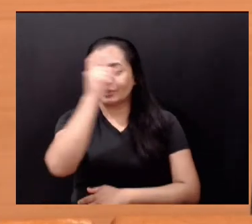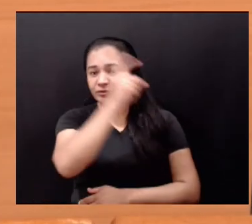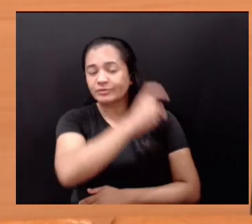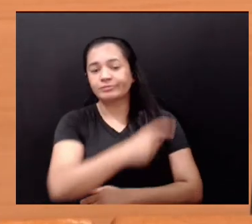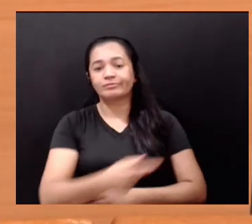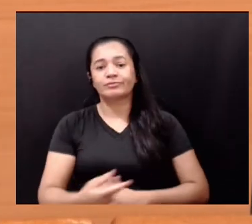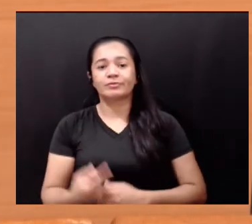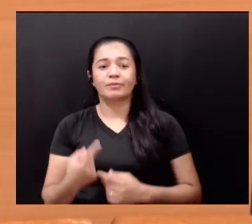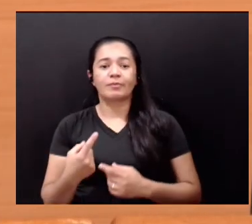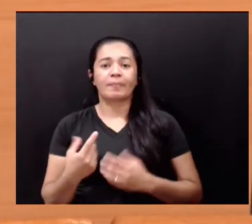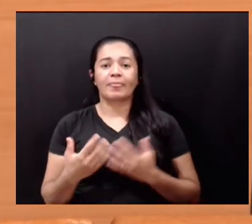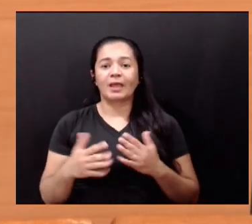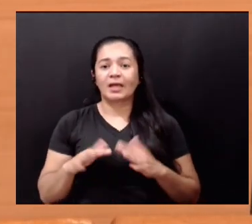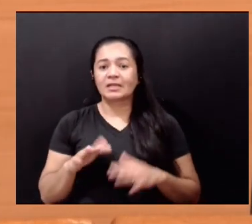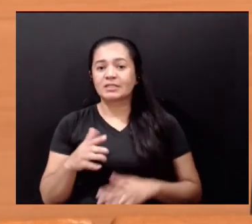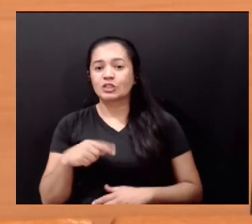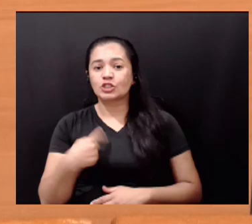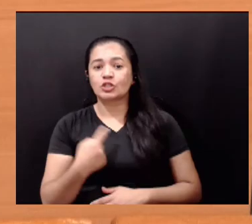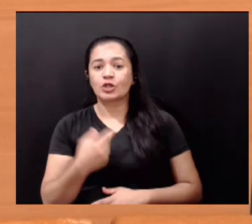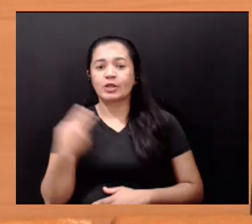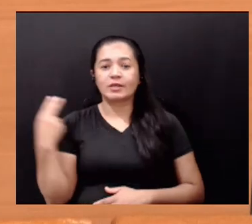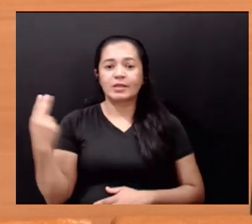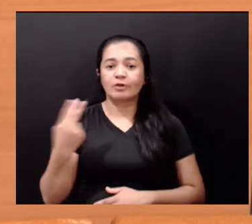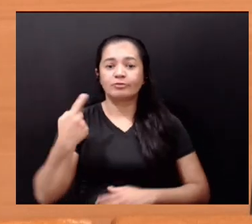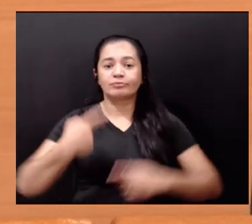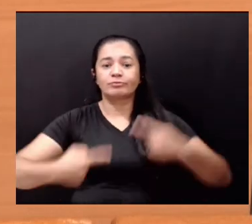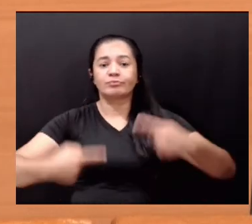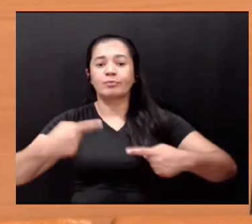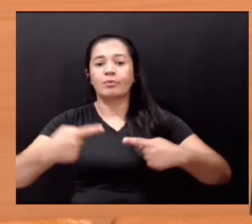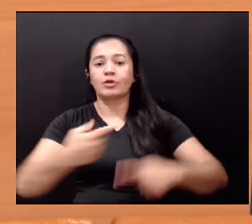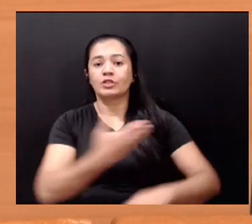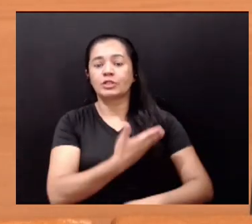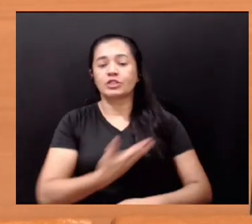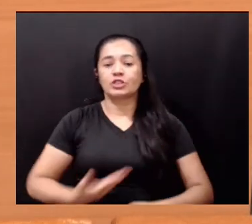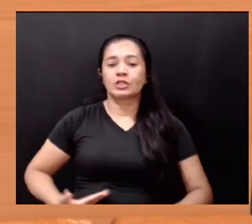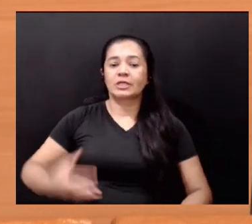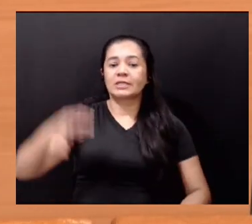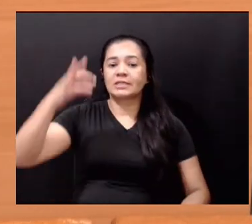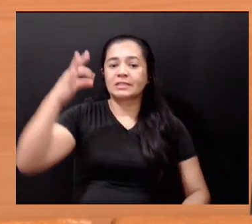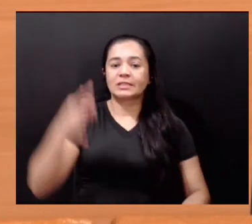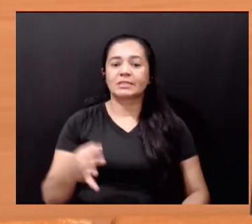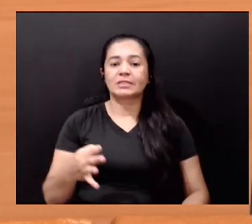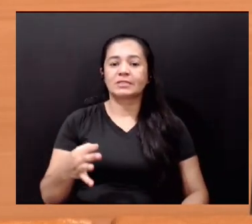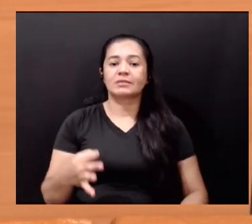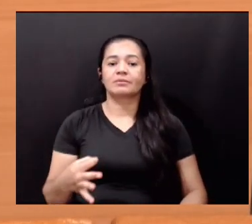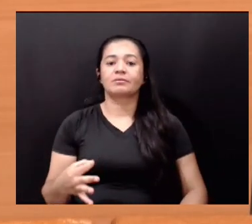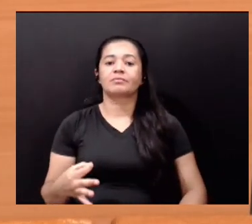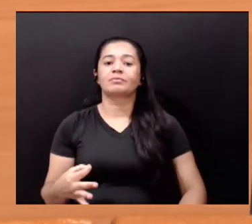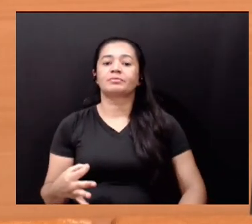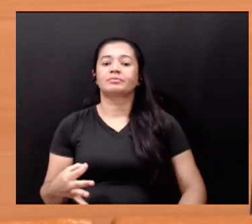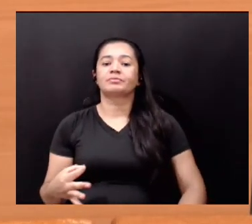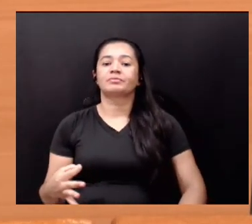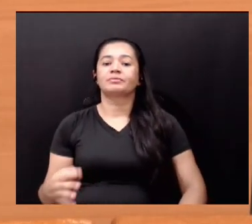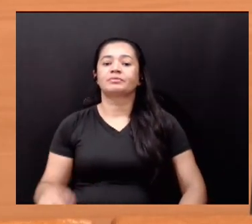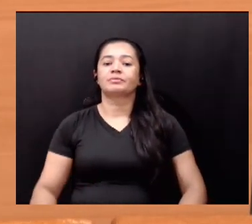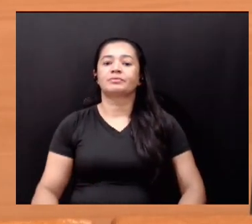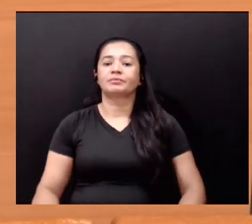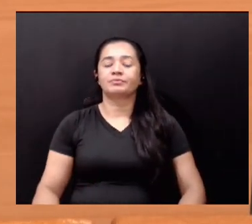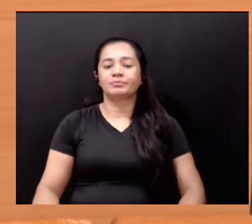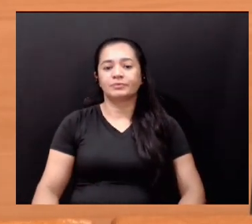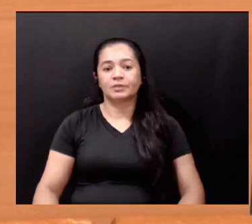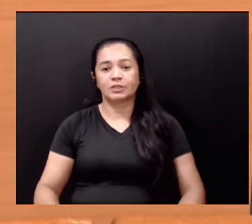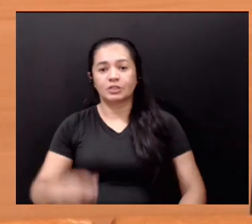não consegue fazer uma política mais assertiva, que tenha um recorte de raça, de